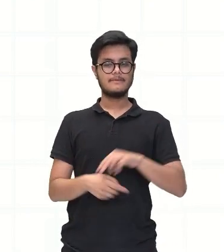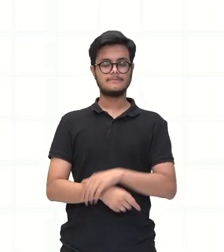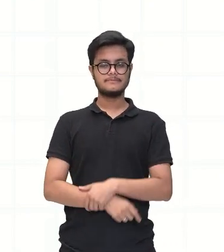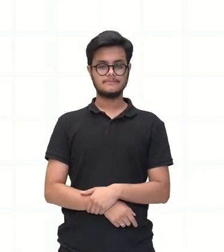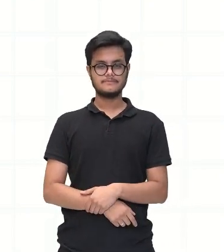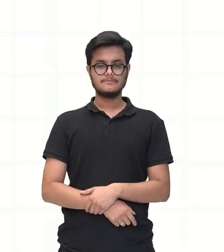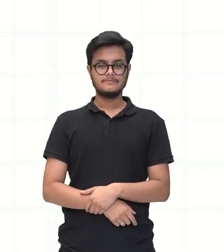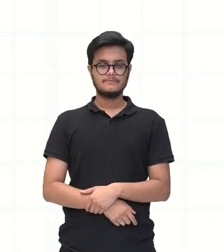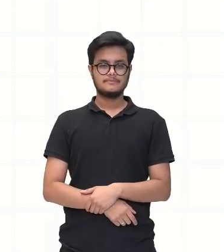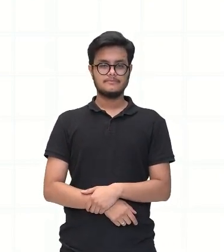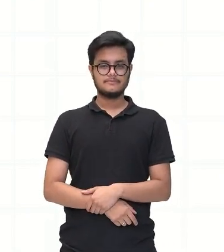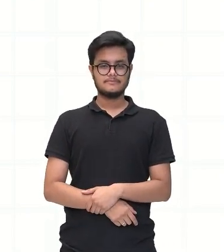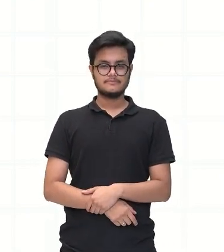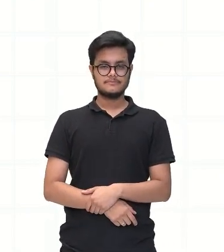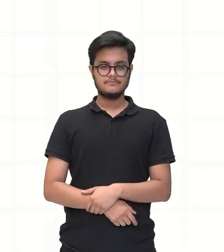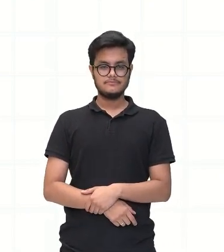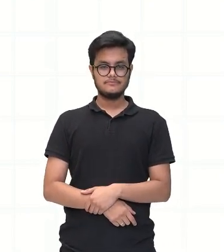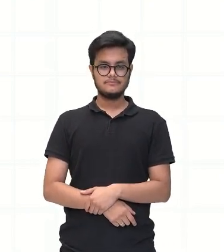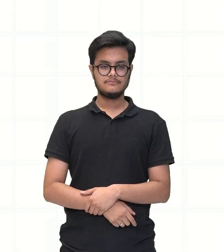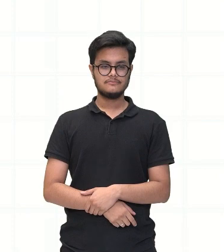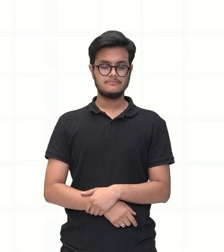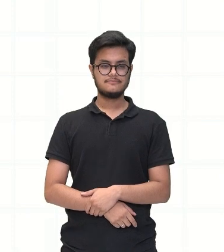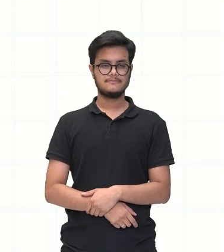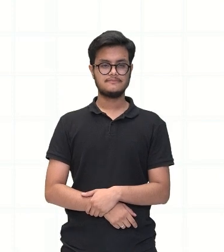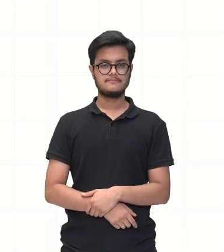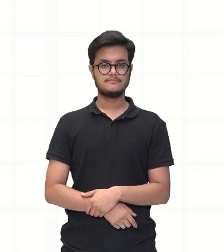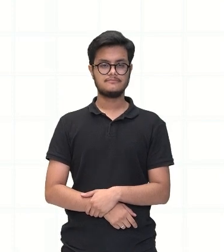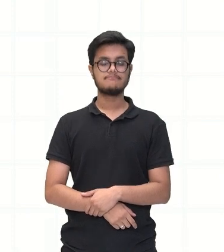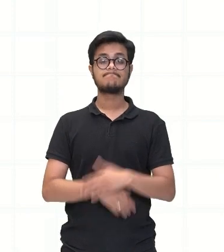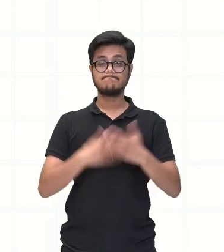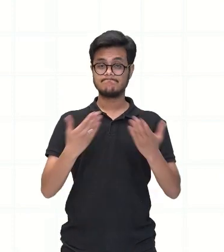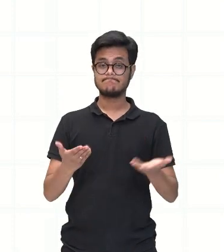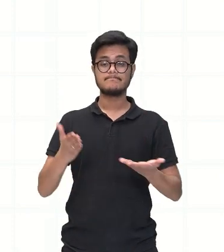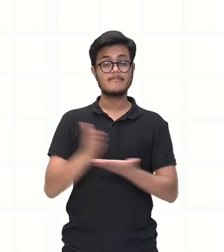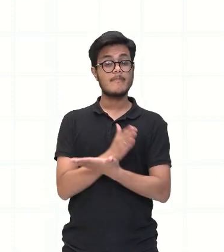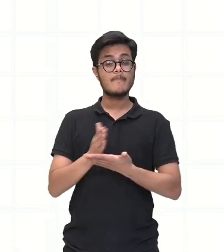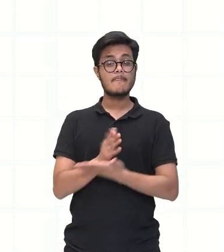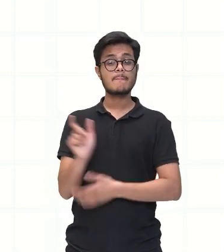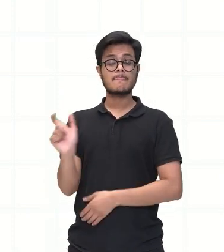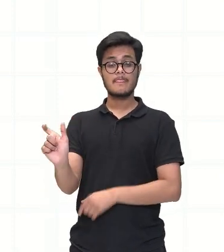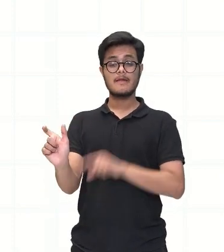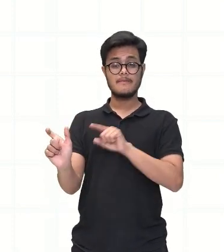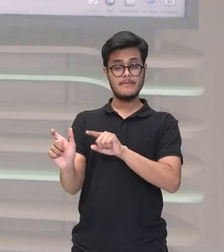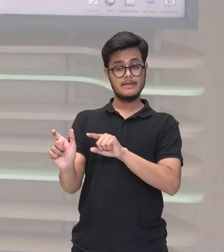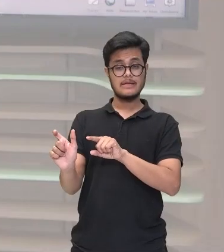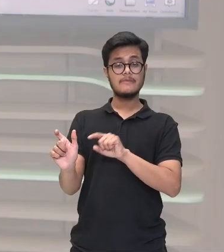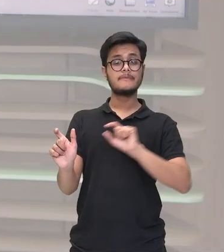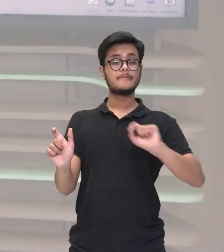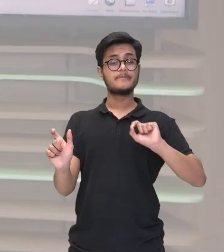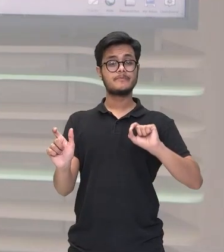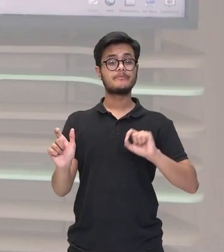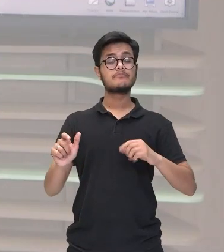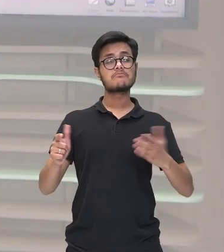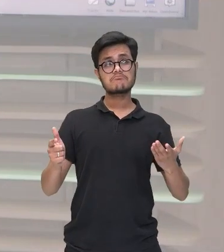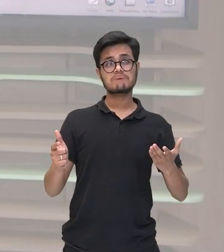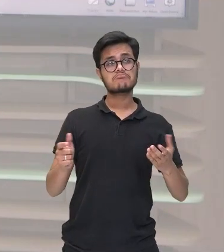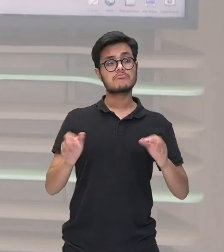e paraquedas. Muito bem. Vimos que algumas palavras ali, né? Algumas palavras, elas